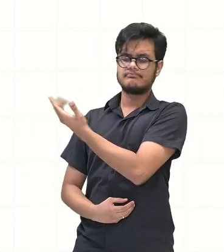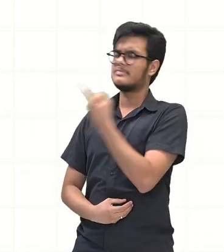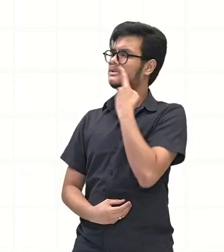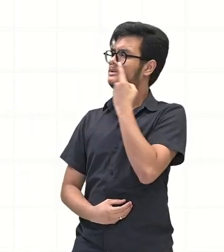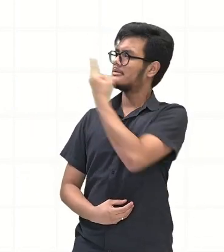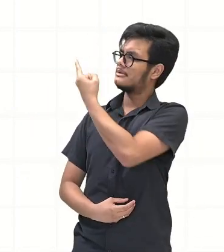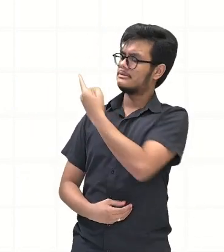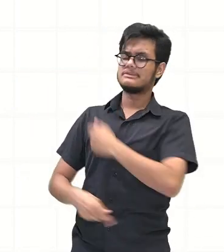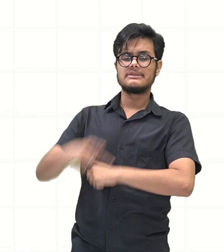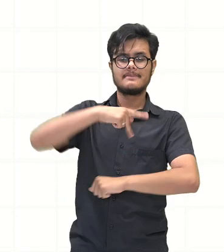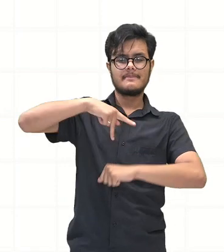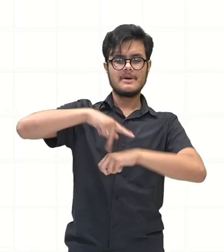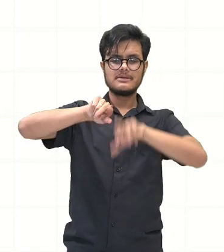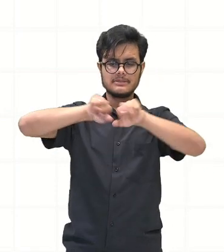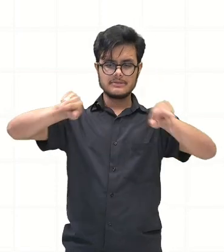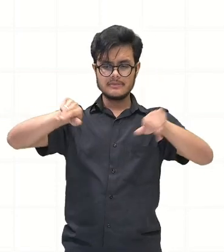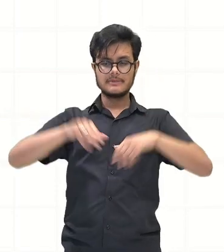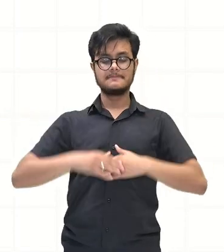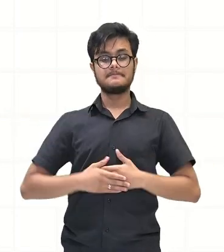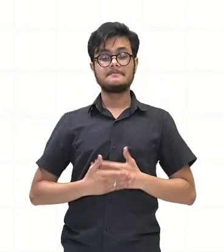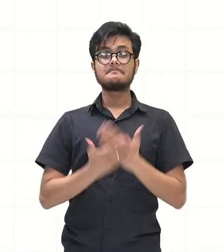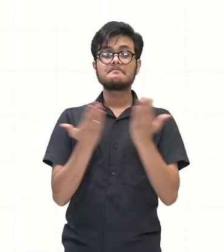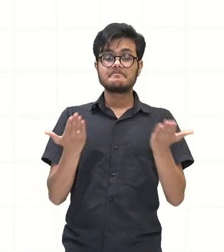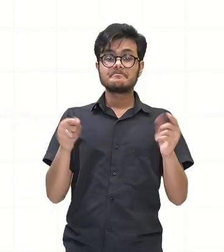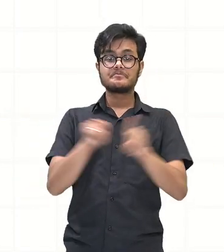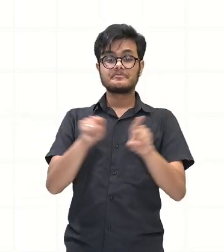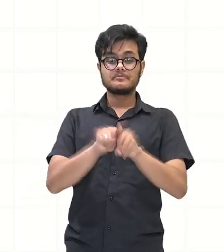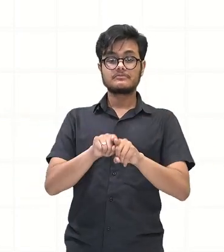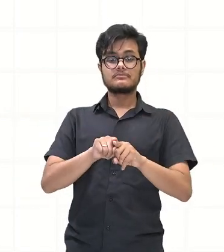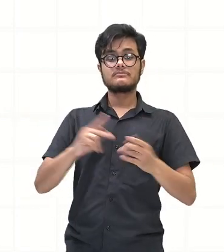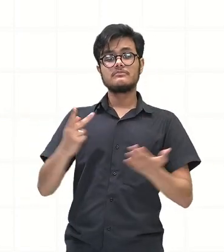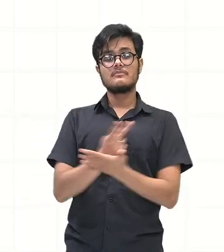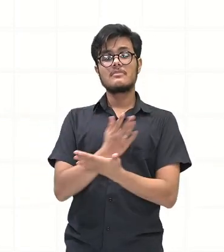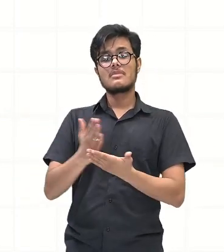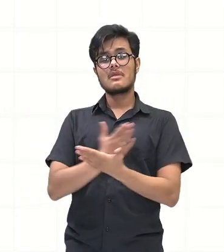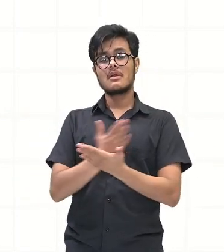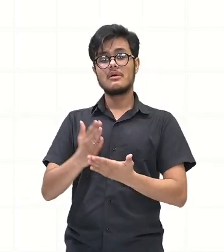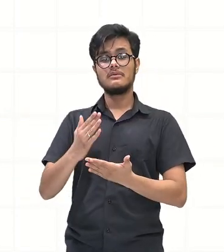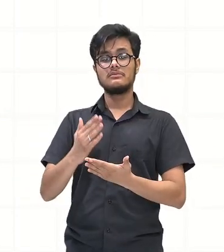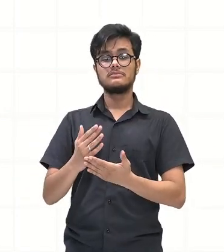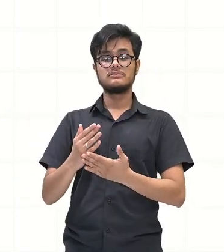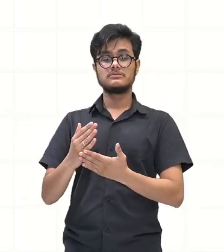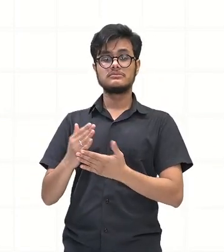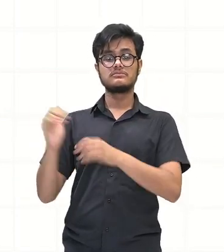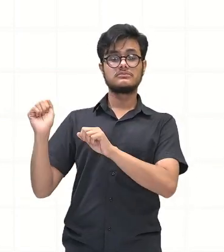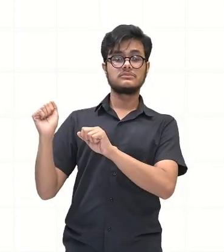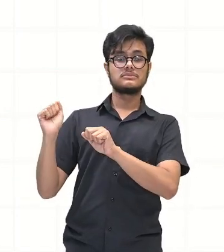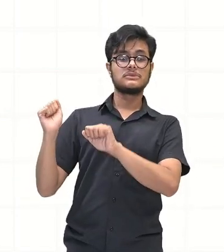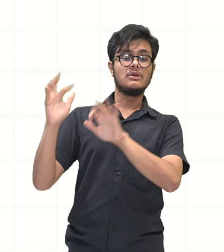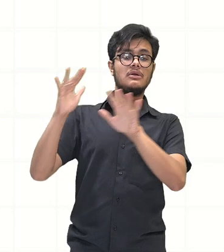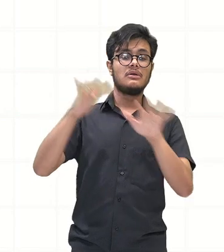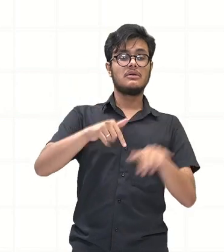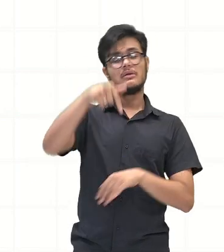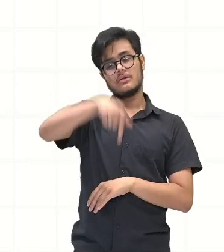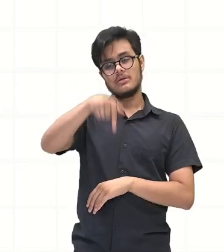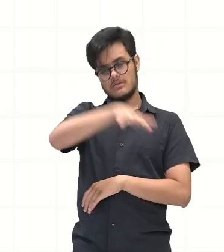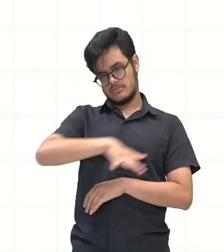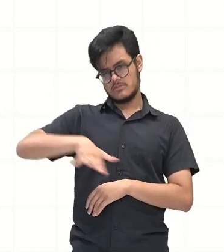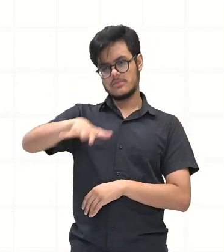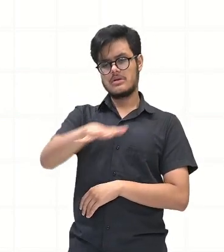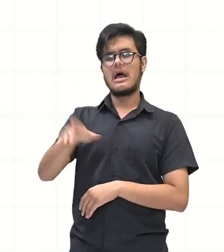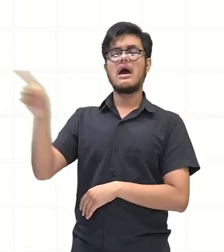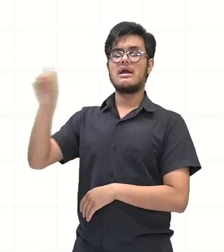Irã e Iraque. E depois vamos ver aí a expansão durante o califado omíada, né? Que é justamente essa